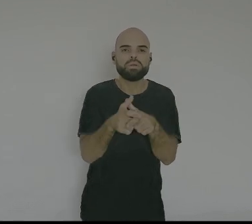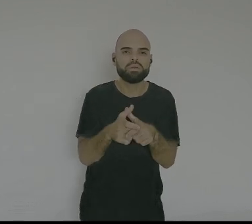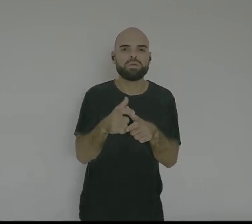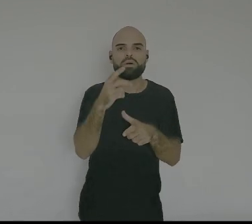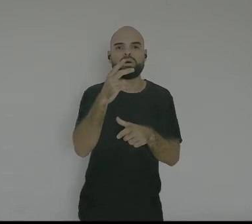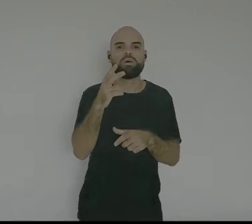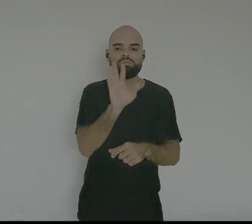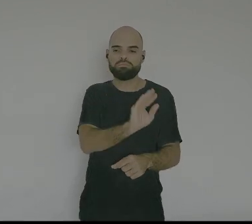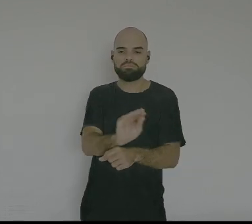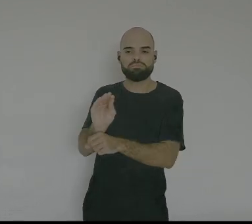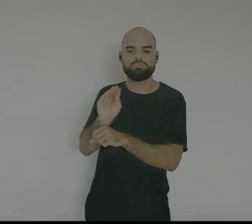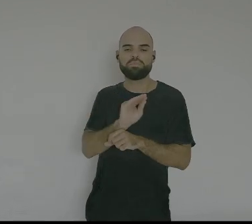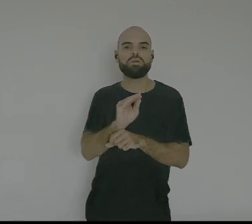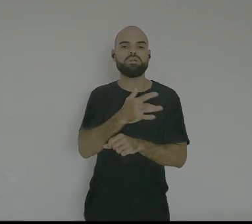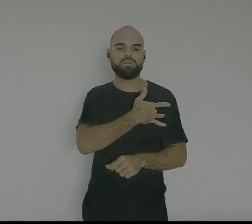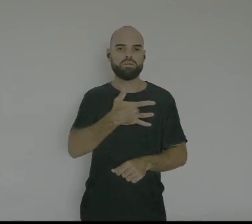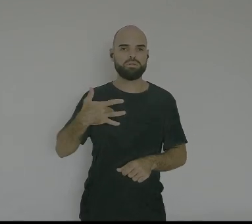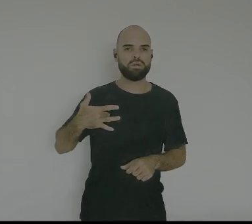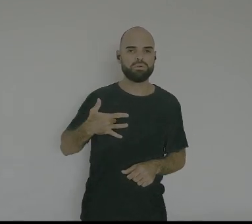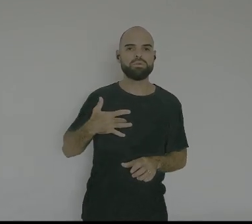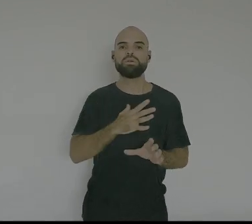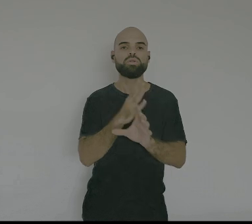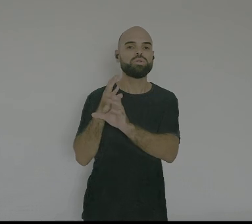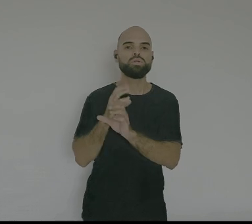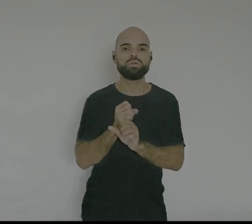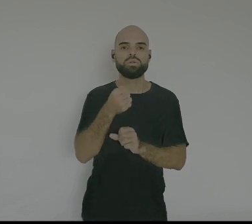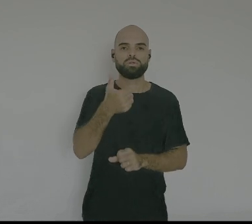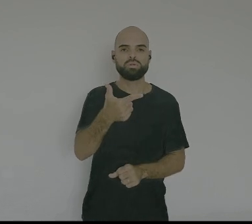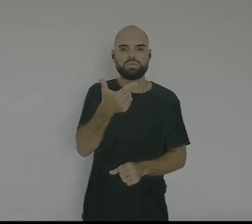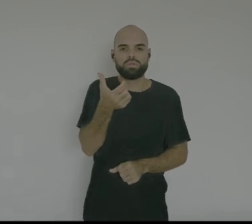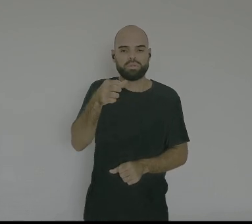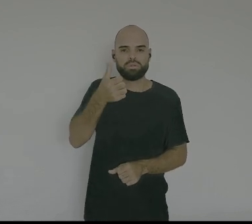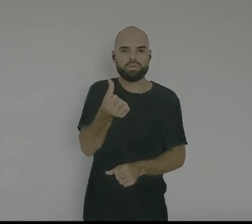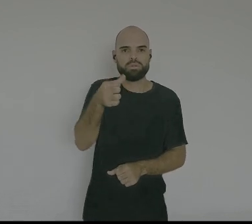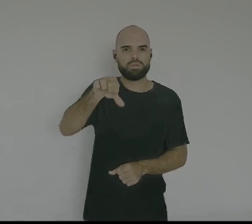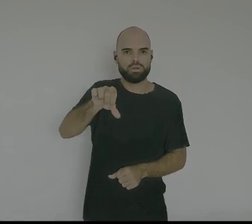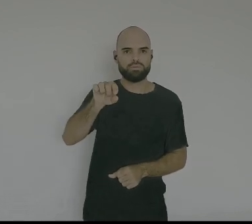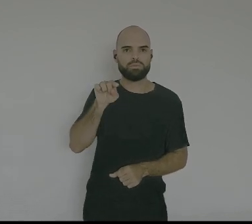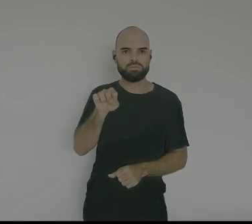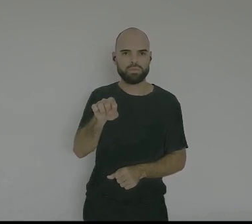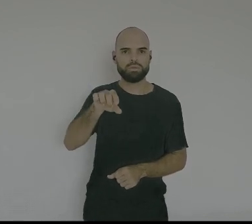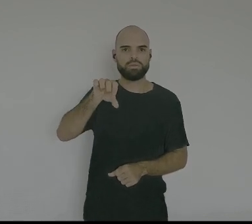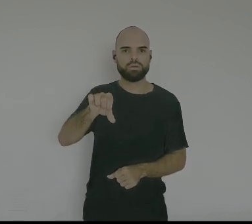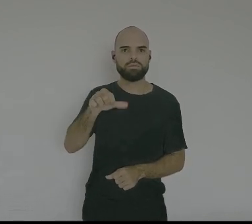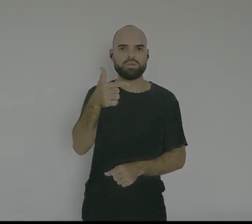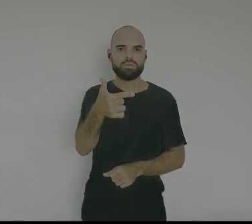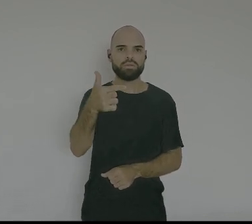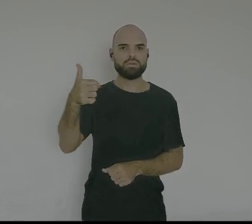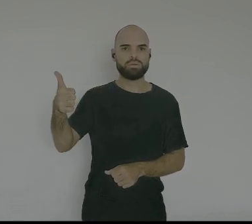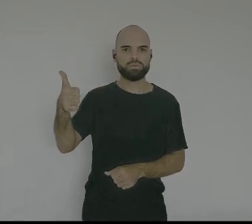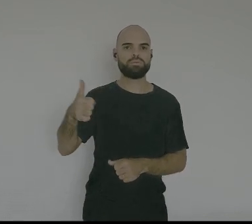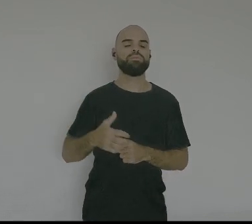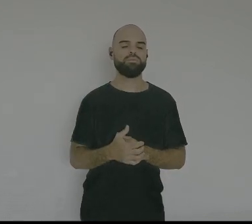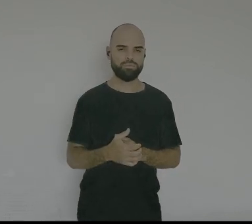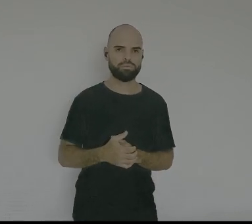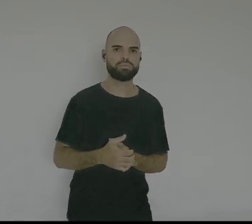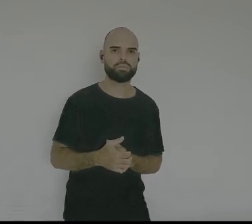56.484. E os territórios das microáreas de abrangência dos agentes comunitários de saúde, que são